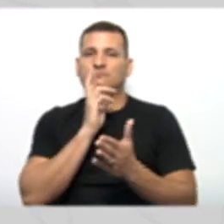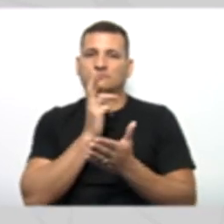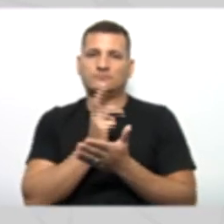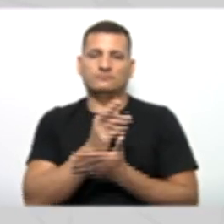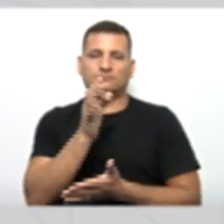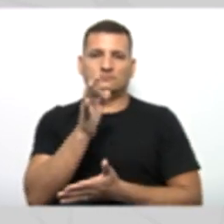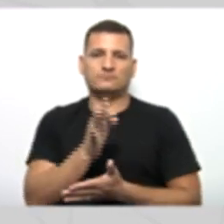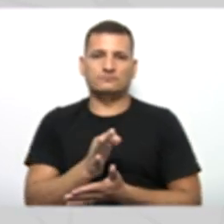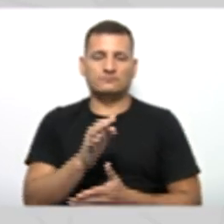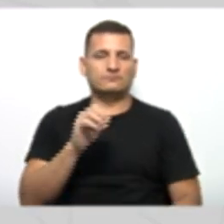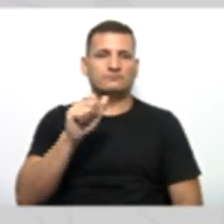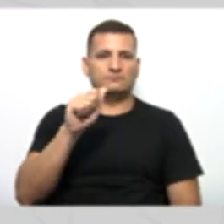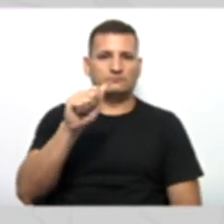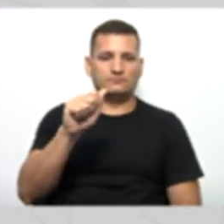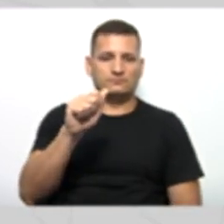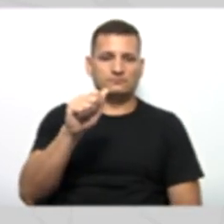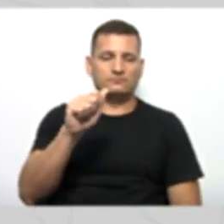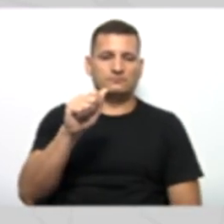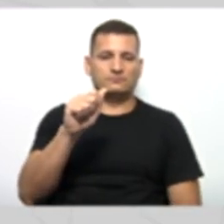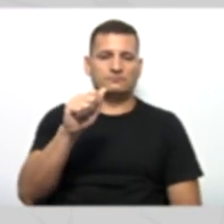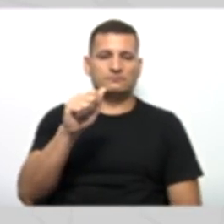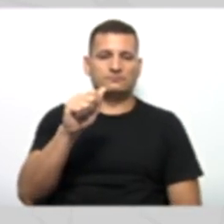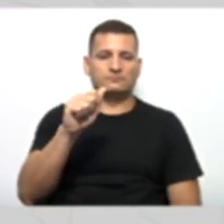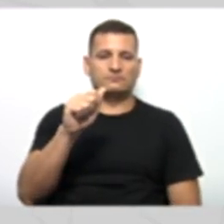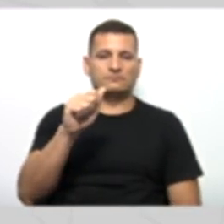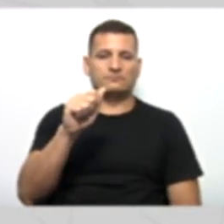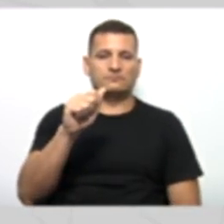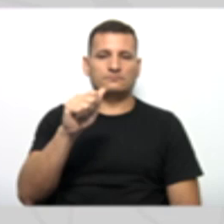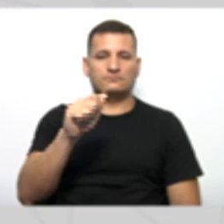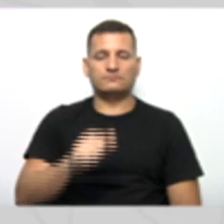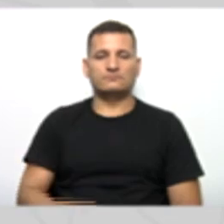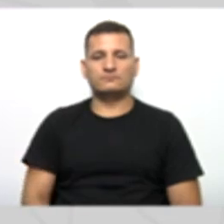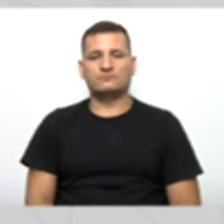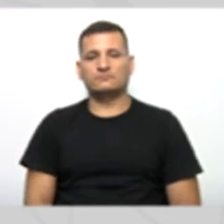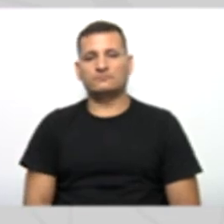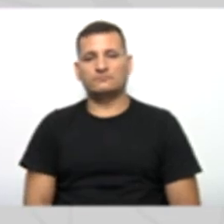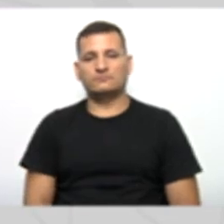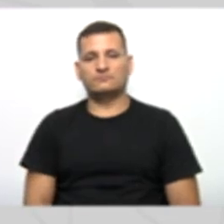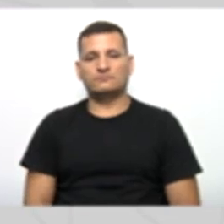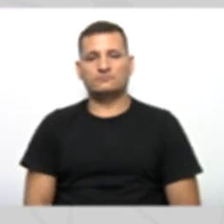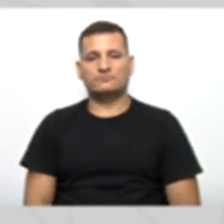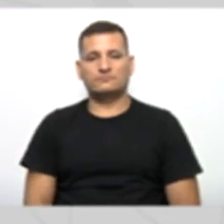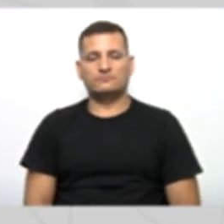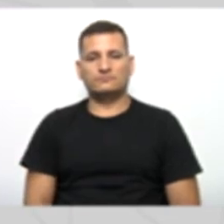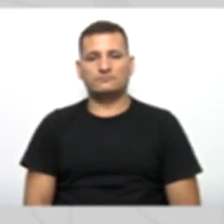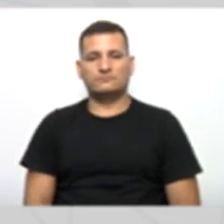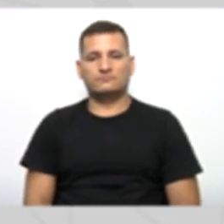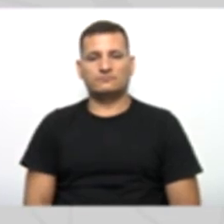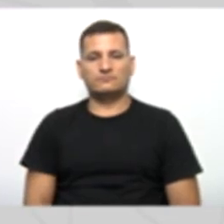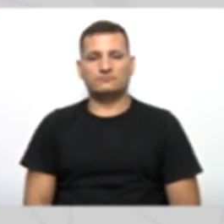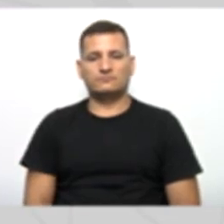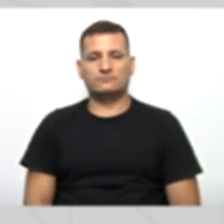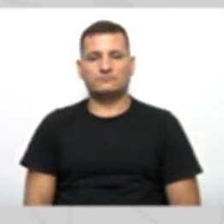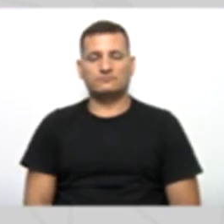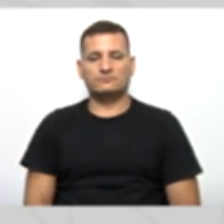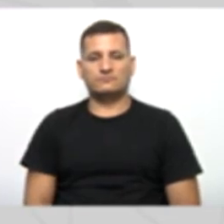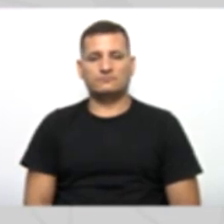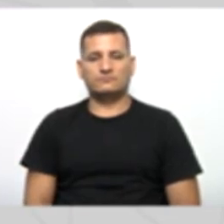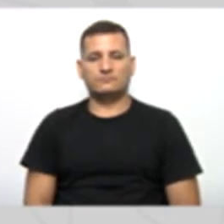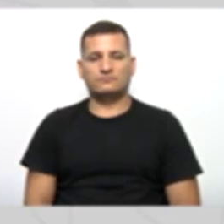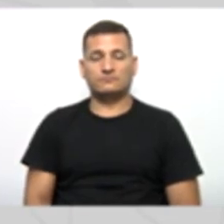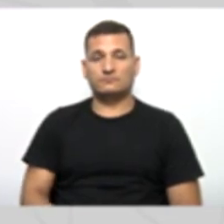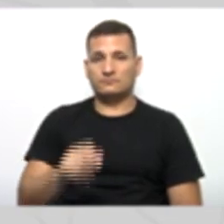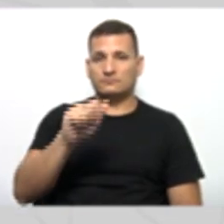ó, tá de parabéns. Depois eu vou mostrar o gabarito aí para vocês, ok? Por quê? A letra A é